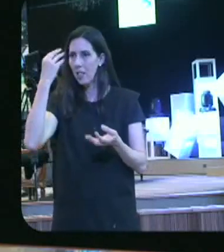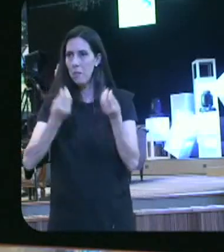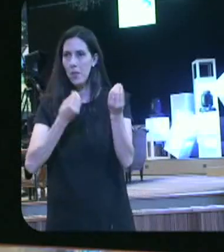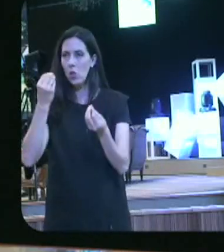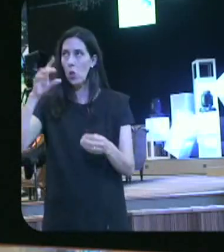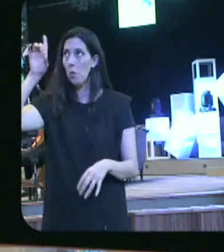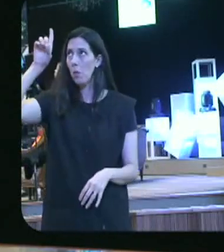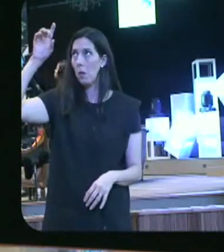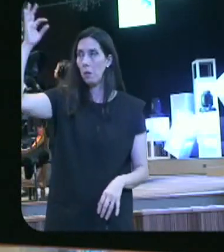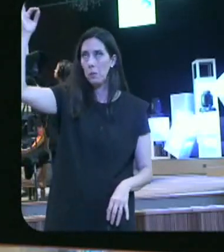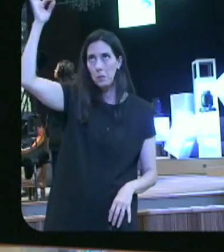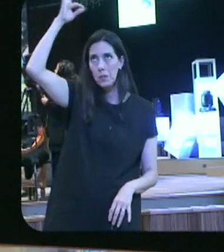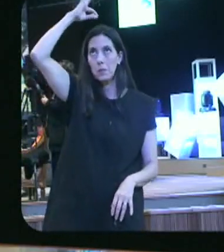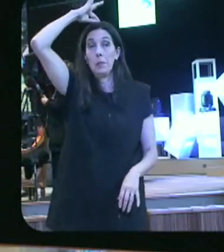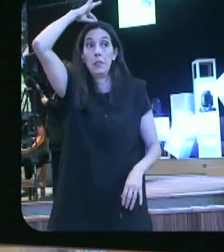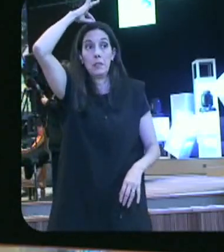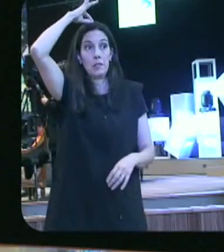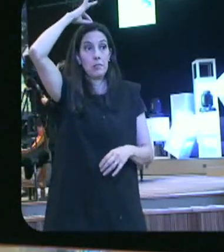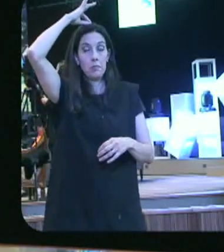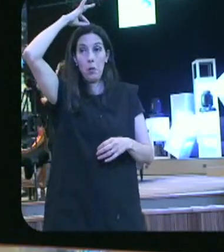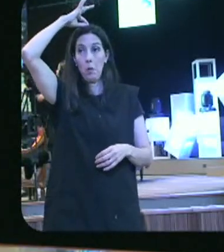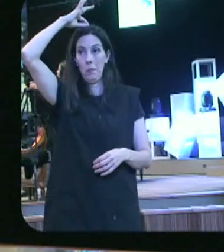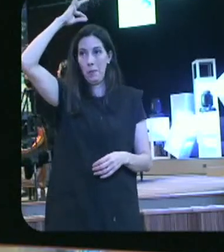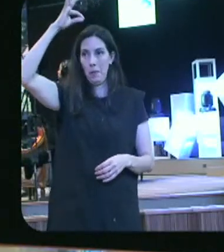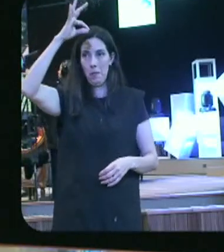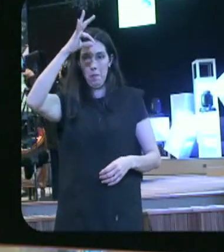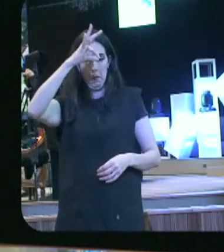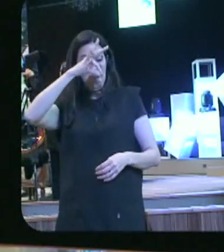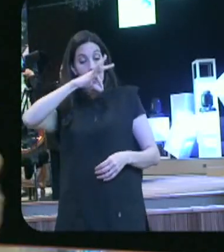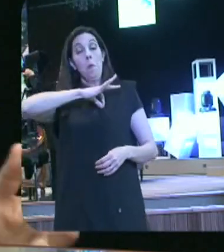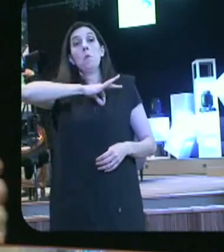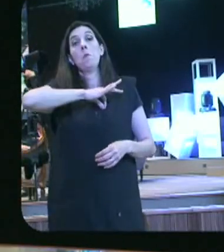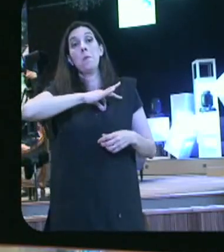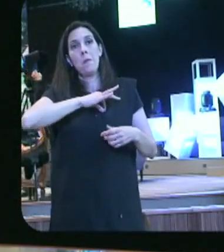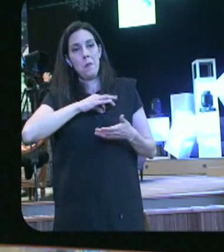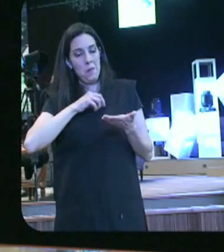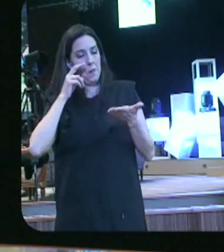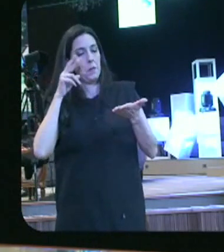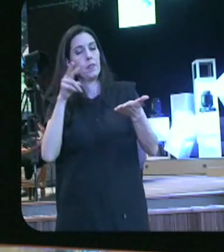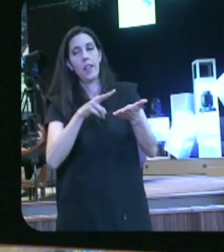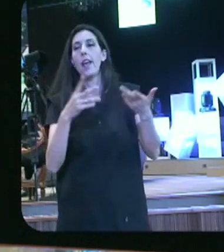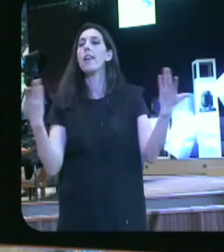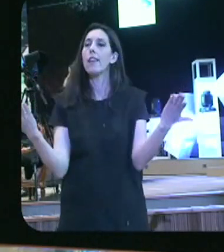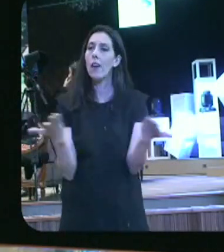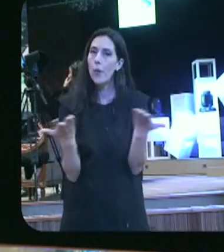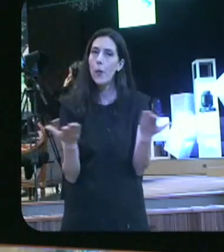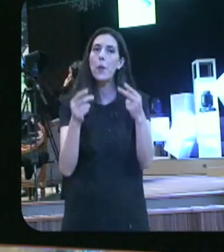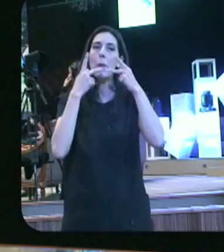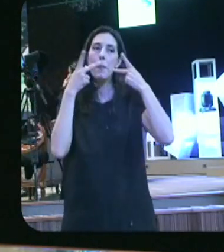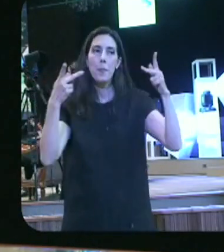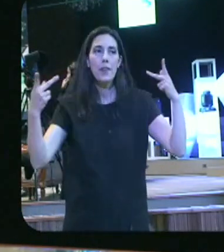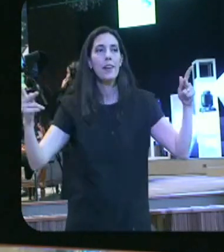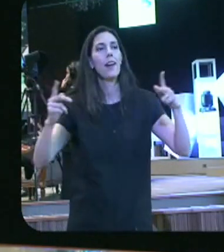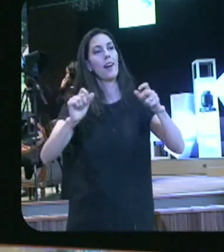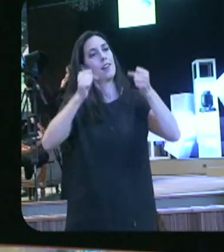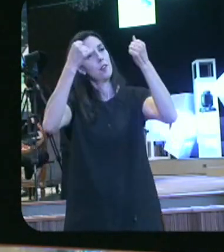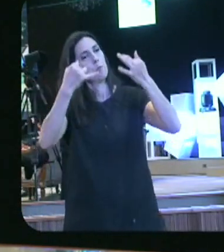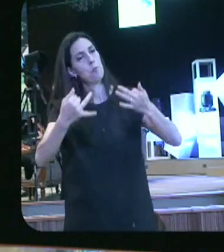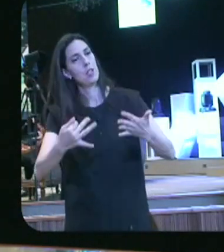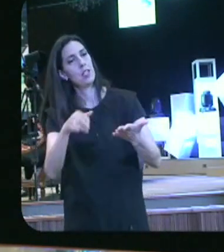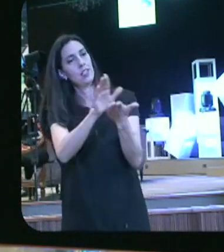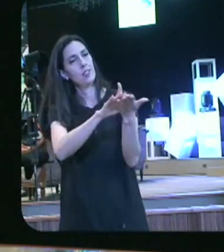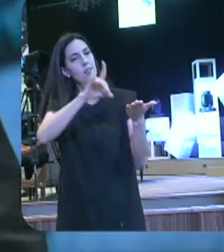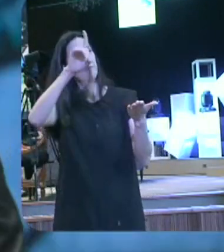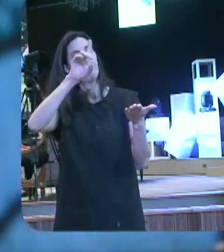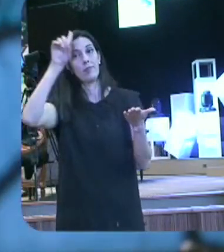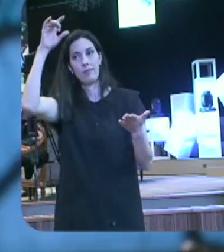que vem na mente, a palavra de Deus então começa a fluir no coração. E é sobre esse texto que eu queria meditar com você nessa